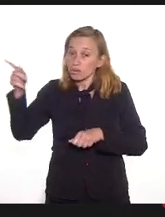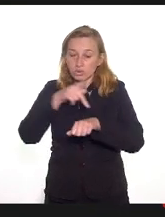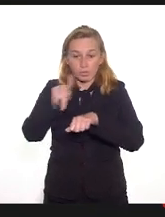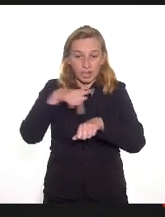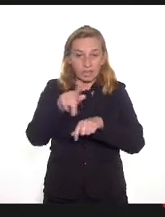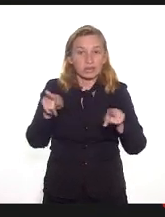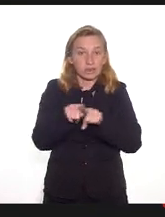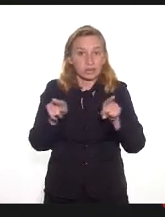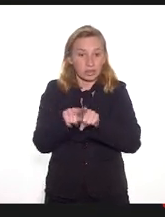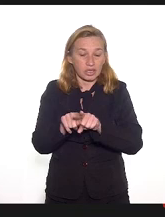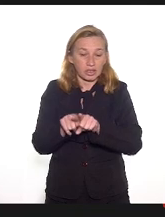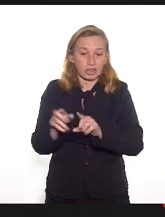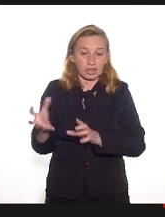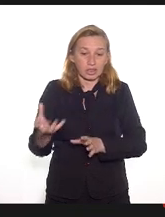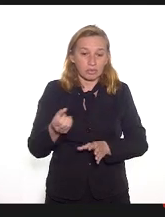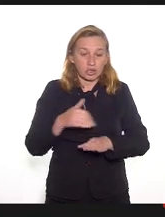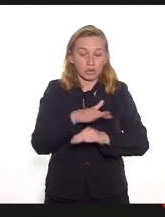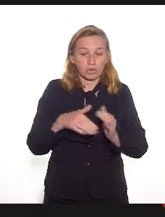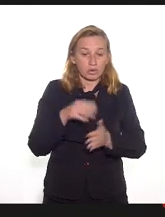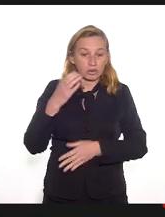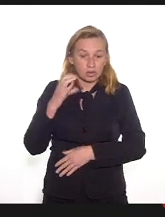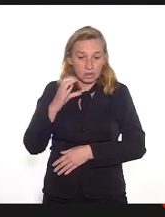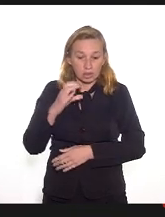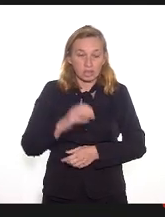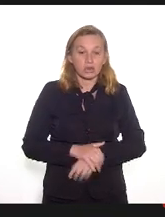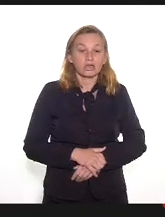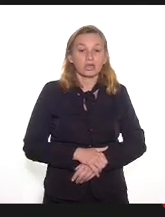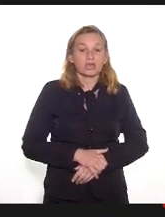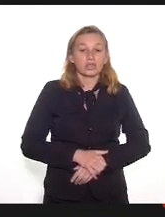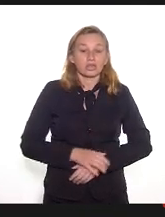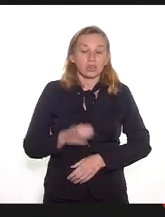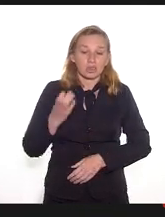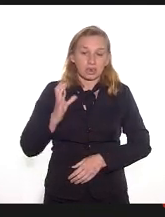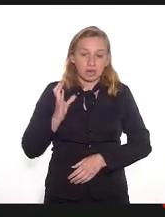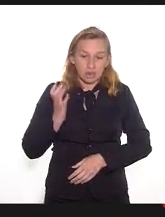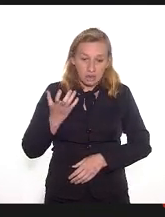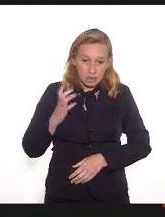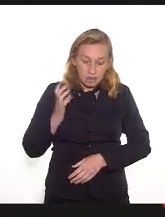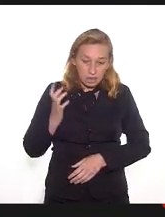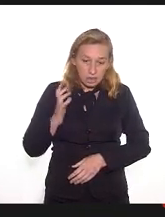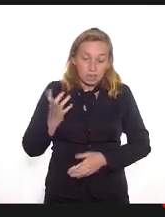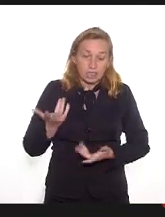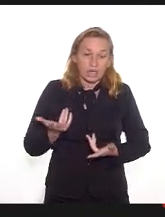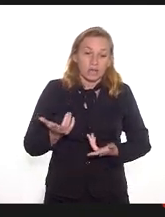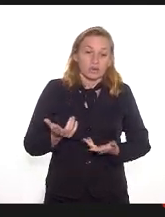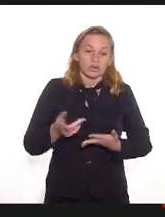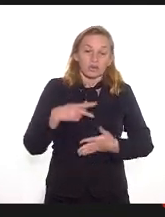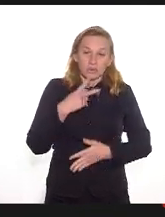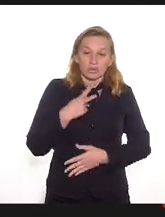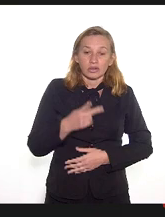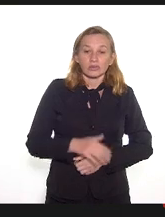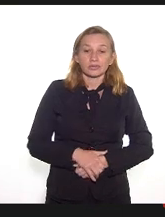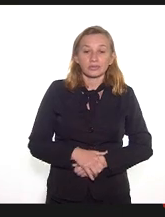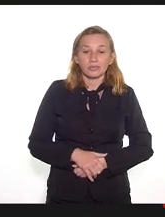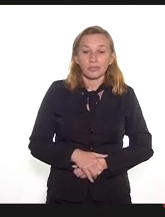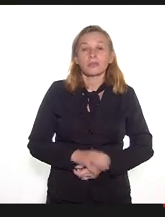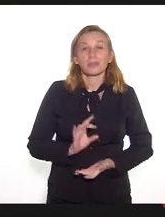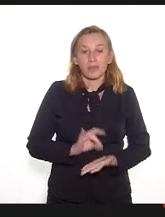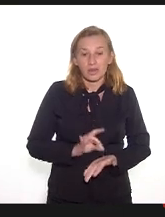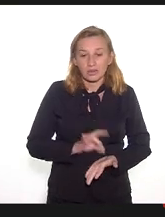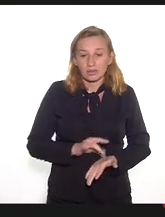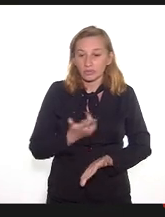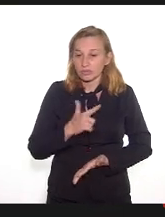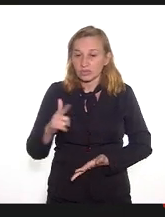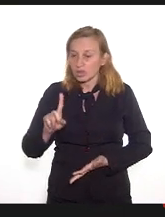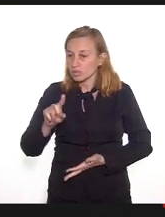com toda essa nossa riqueza. Então, o fator de urgência que eu destaco, por isso eu pedi essa intervenção, nós não